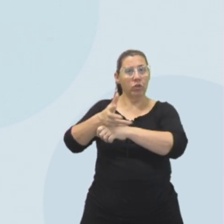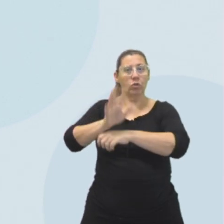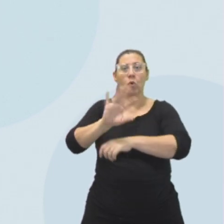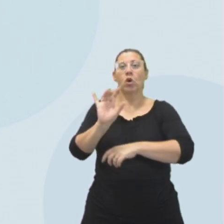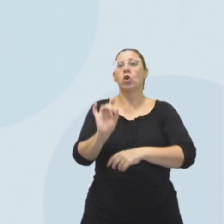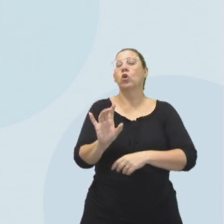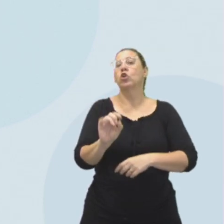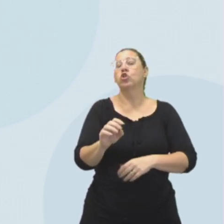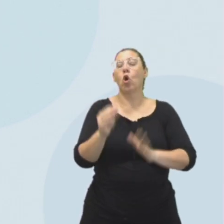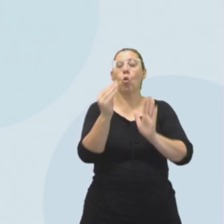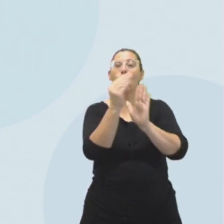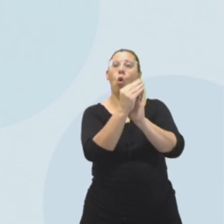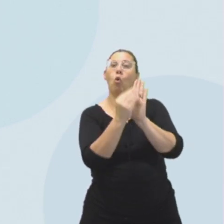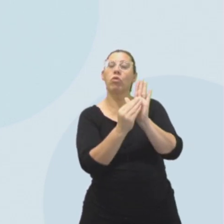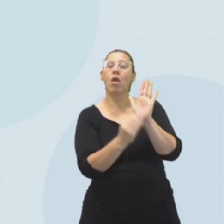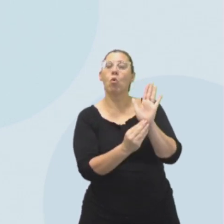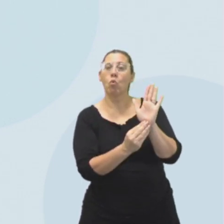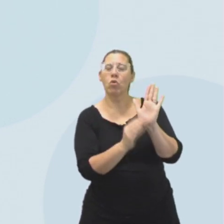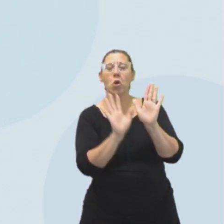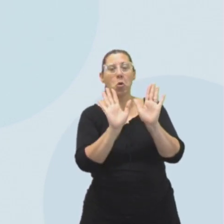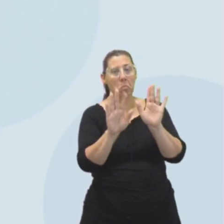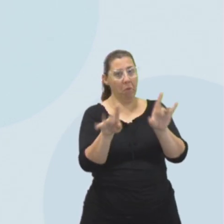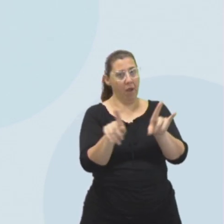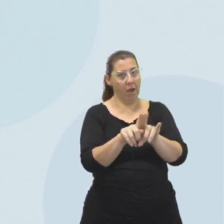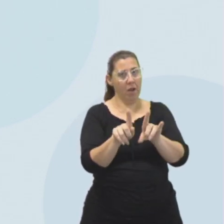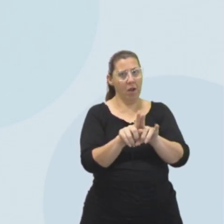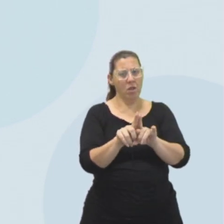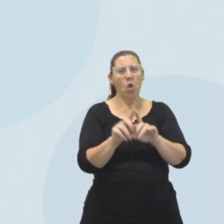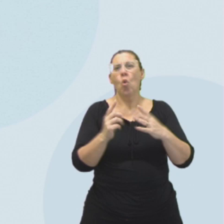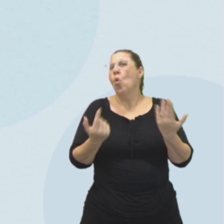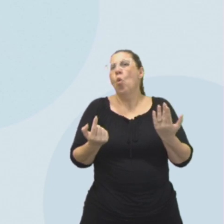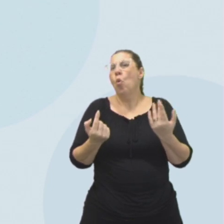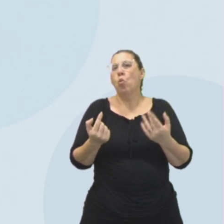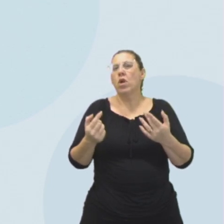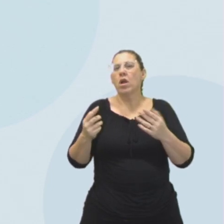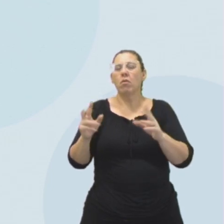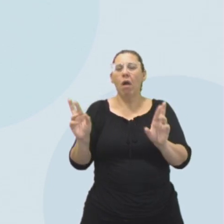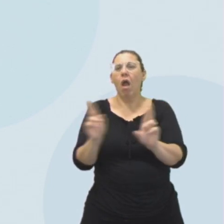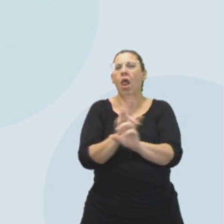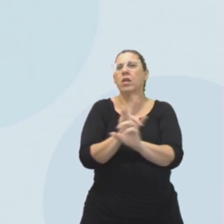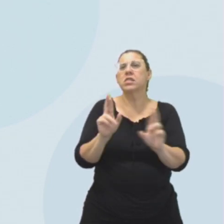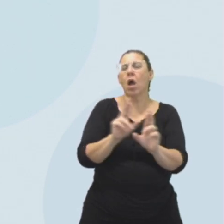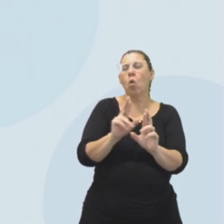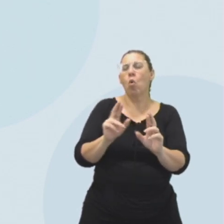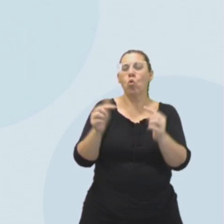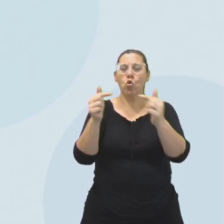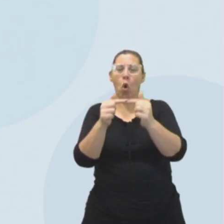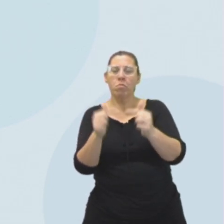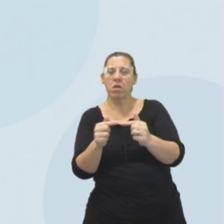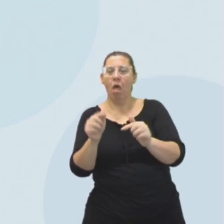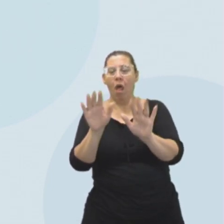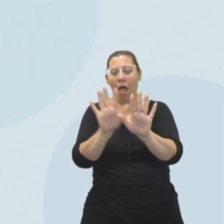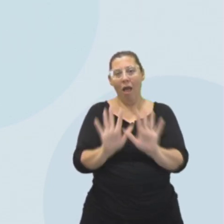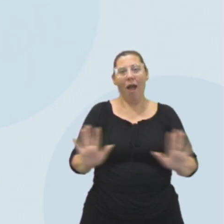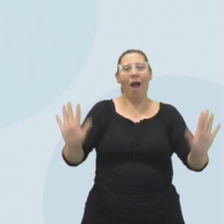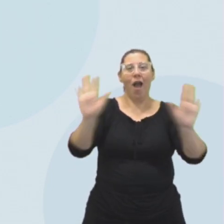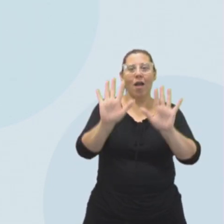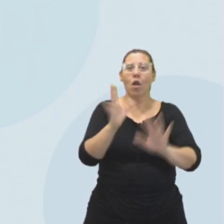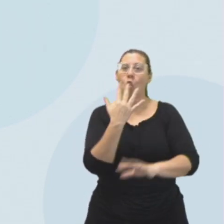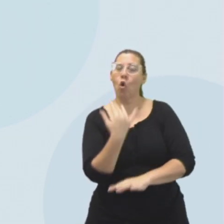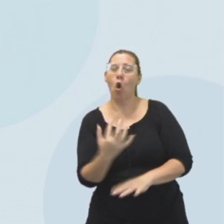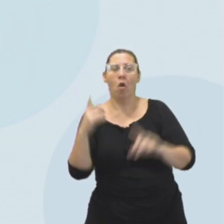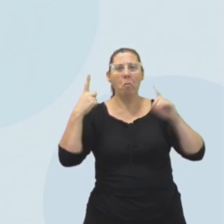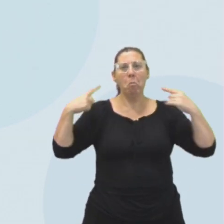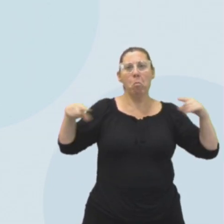o conteúdo que está nele, mas todas as relações que estão nele, tanto do cenário, quanto as cores, quanto a